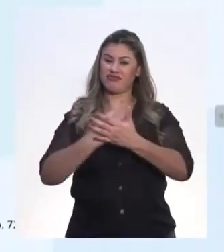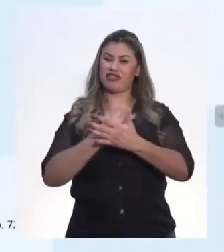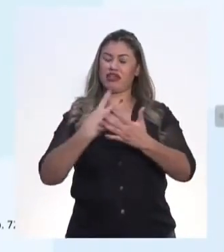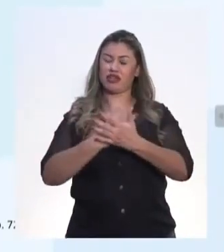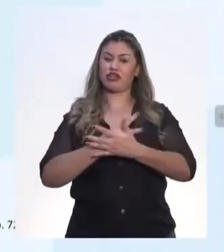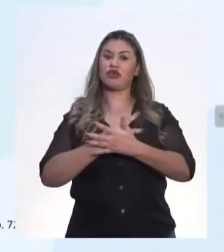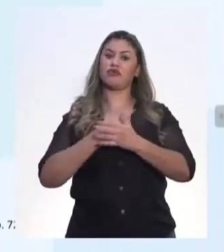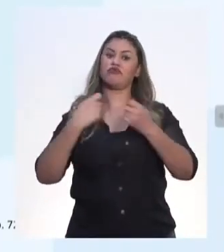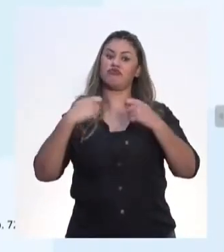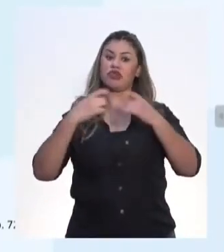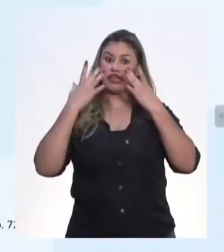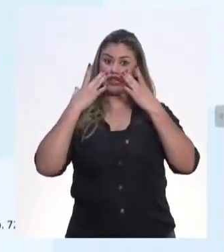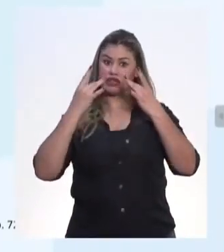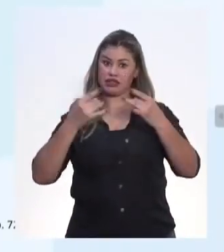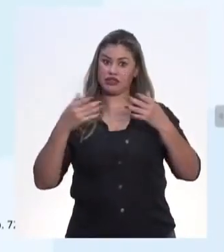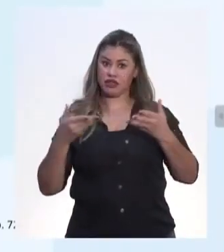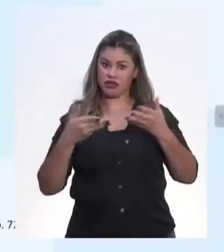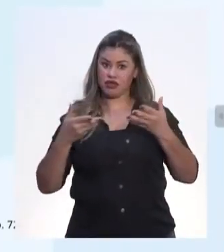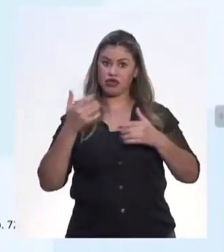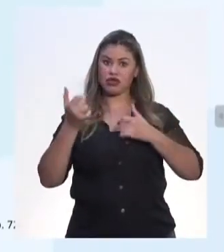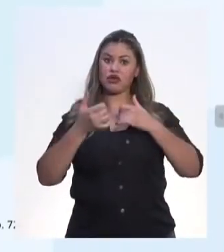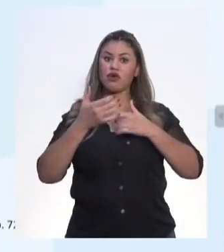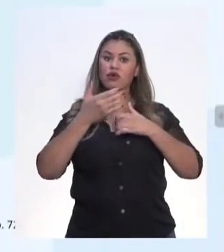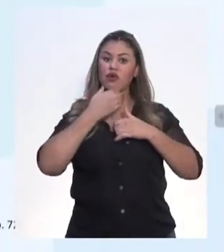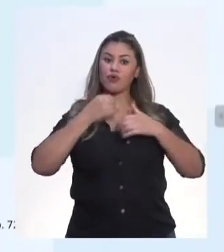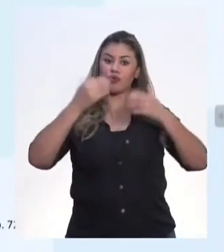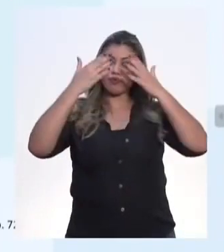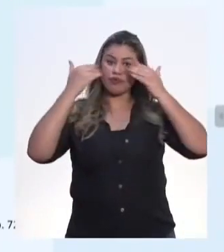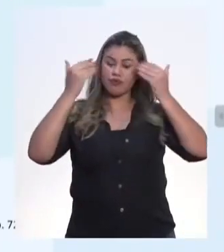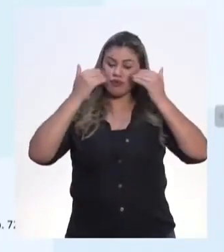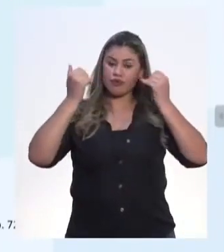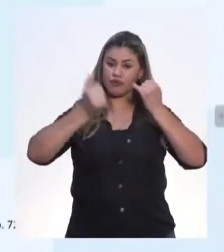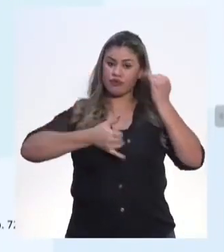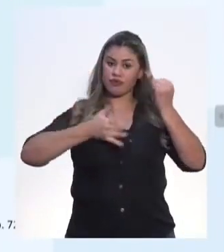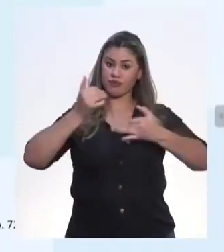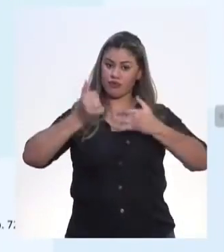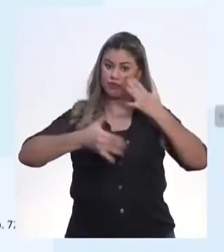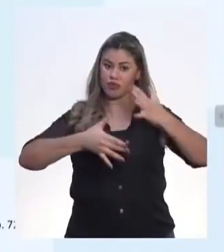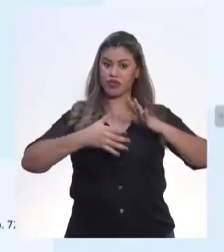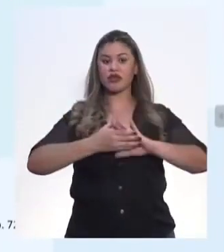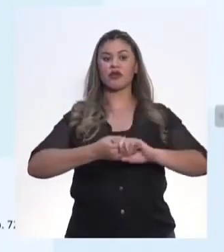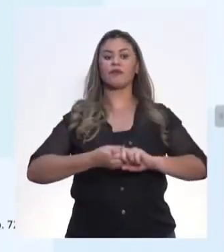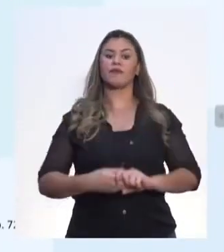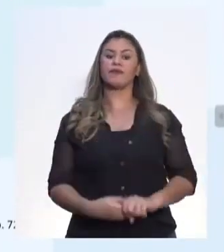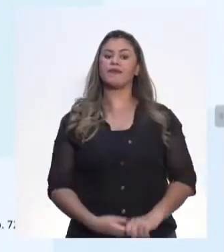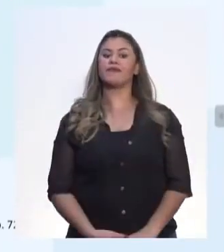na explicação do professor Jonas. Beleza, então o C ali ele é oposto pelo vértice. Se ele é